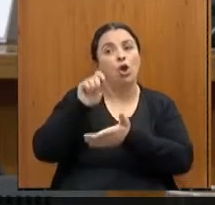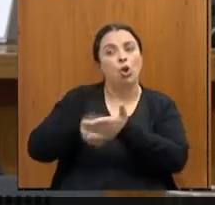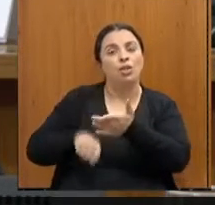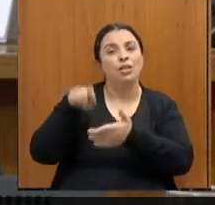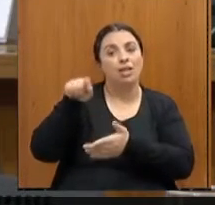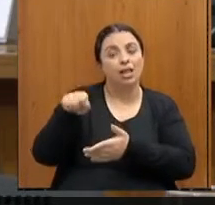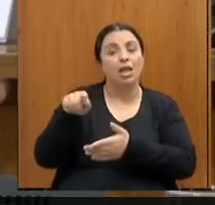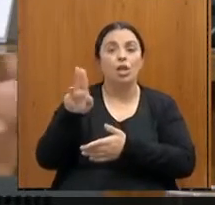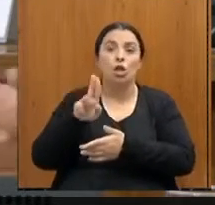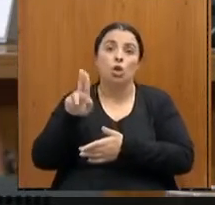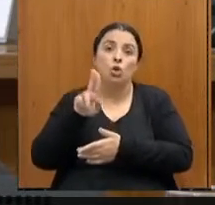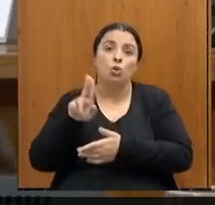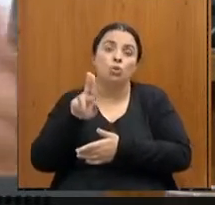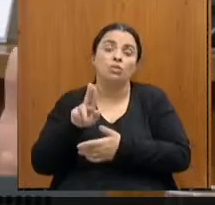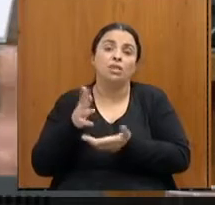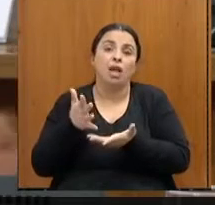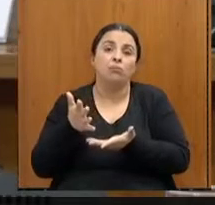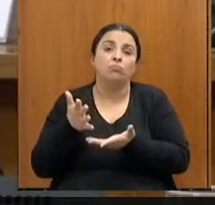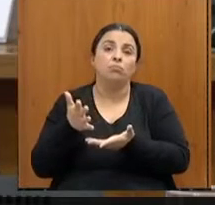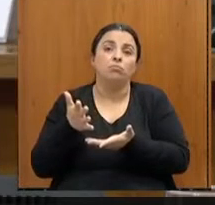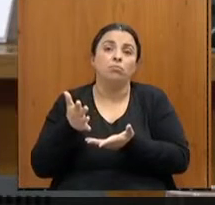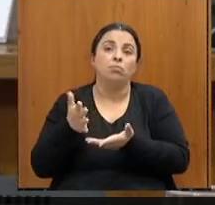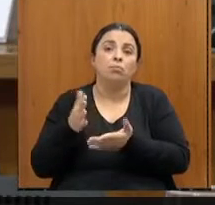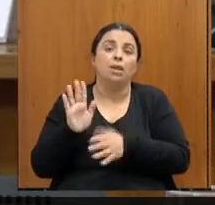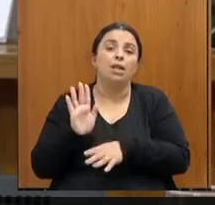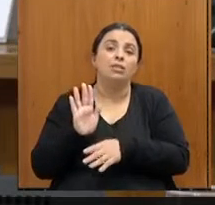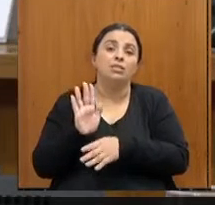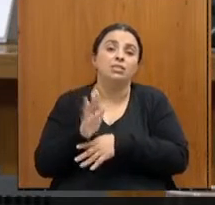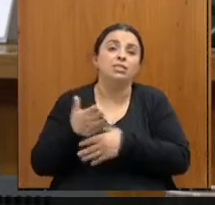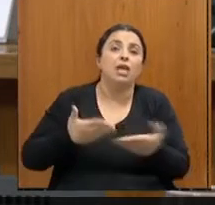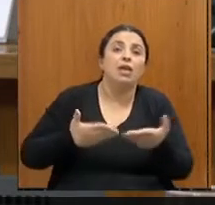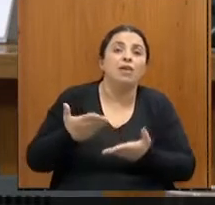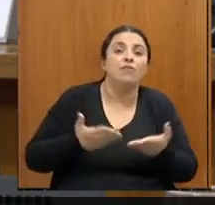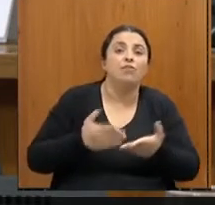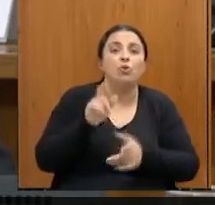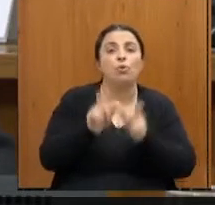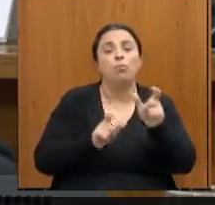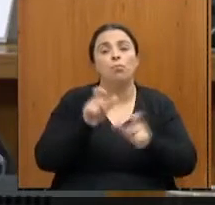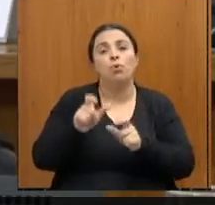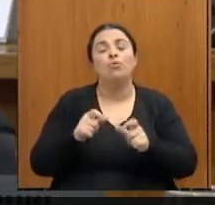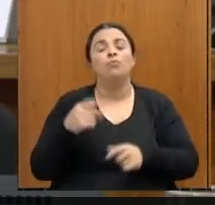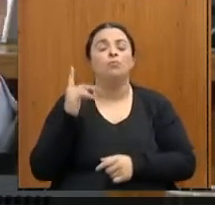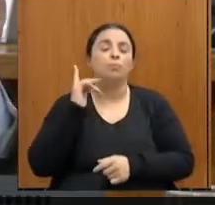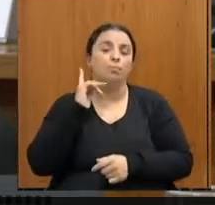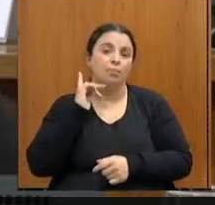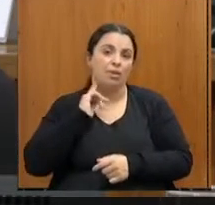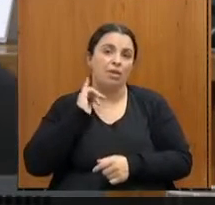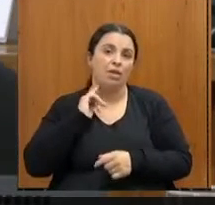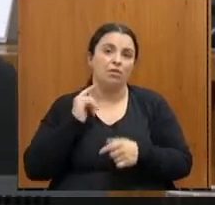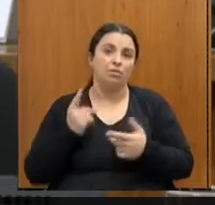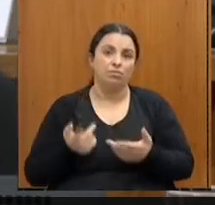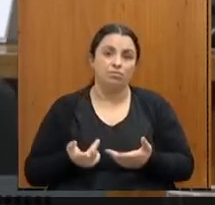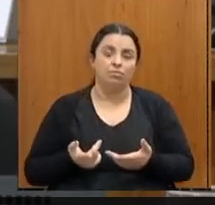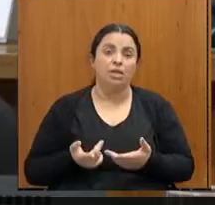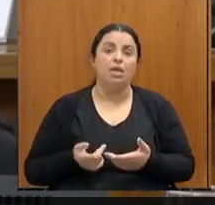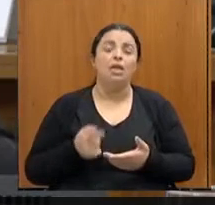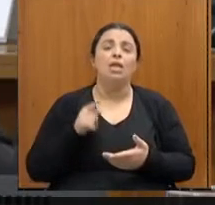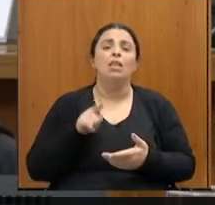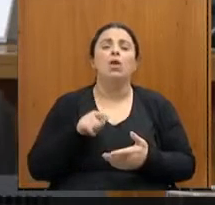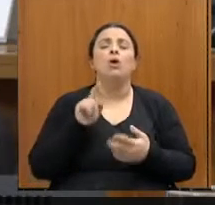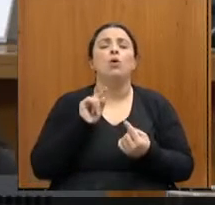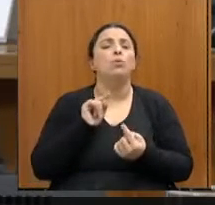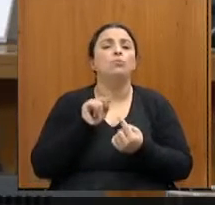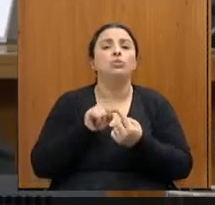então quando nós estamos fazendo o trabalho de venda desses ativos é tão e unicamente com o